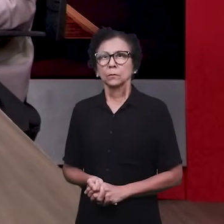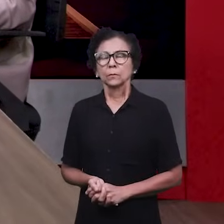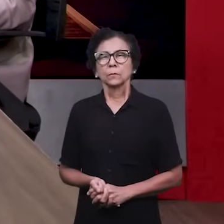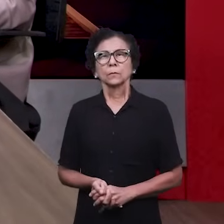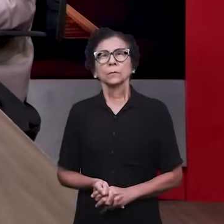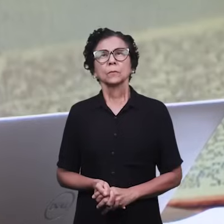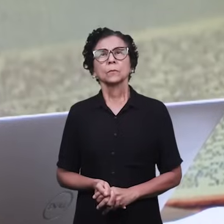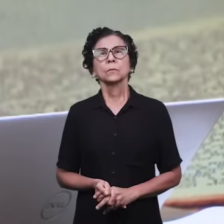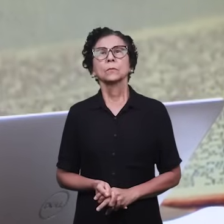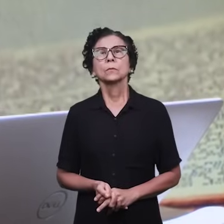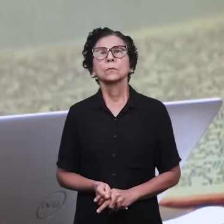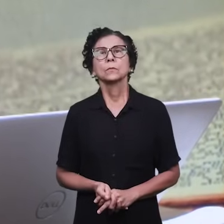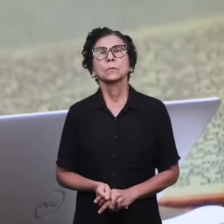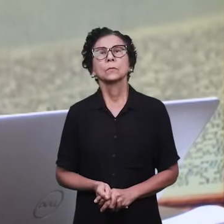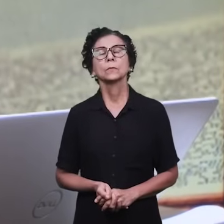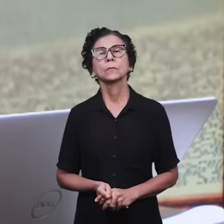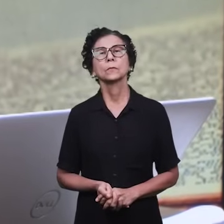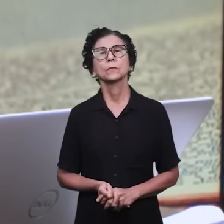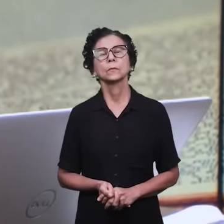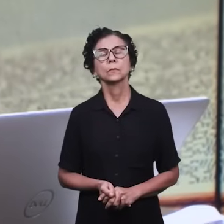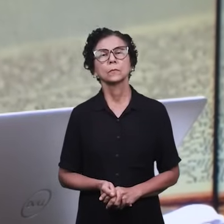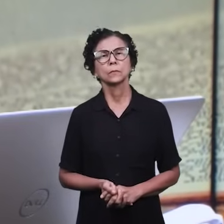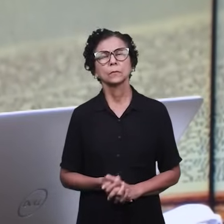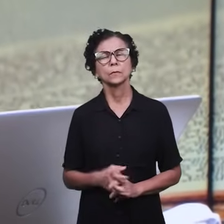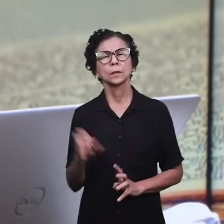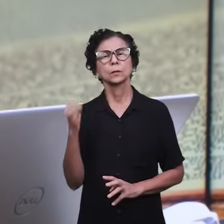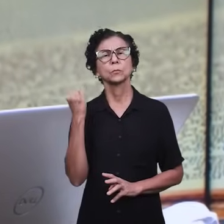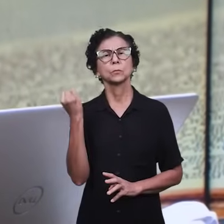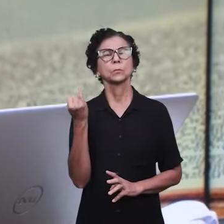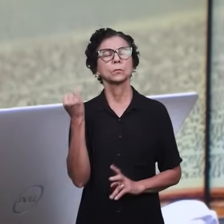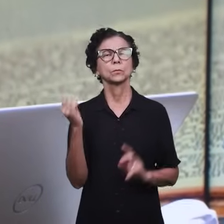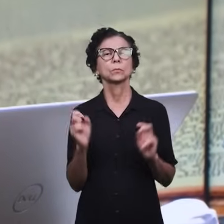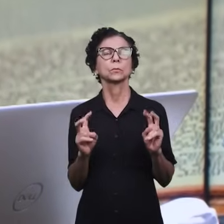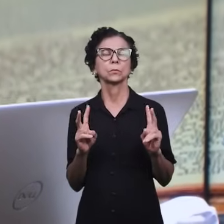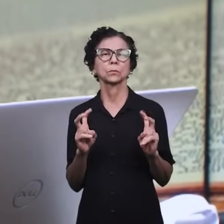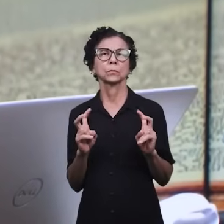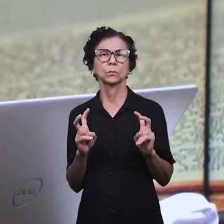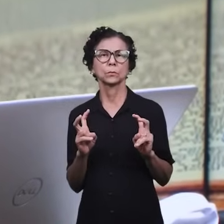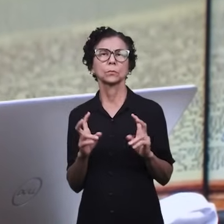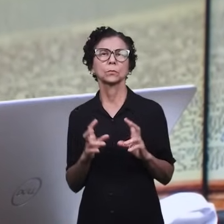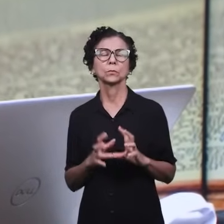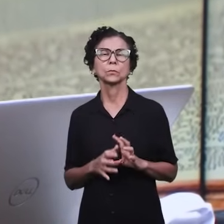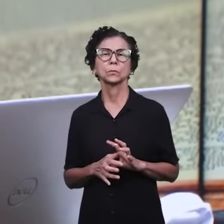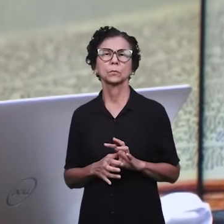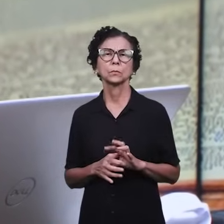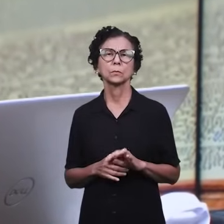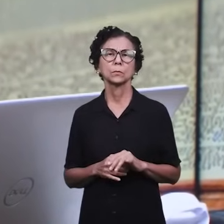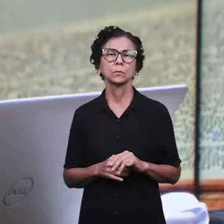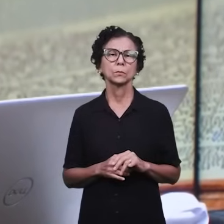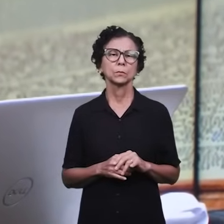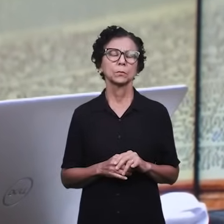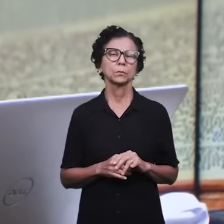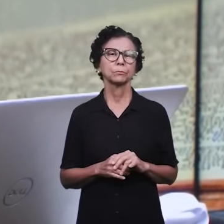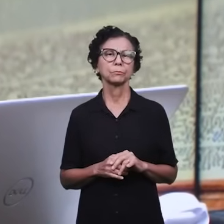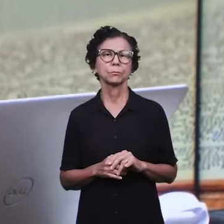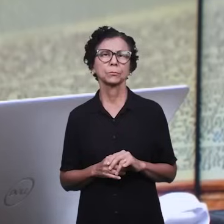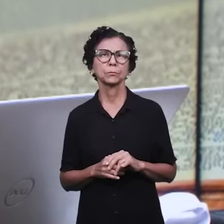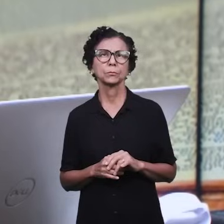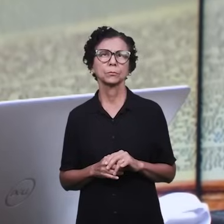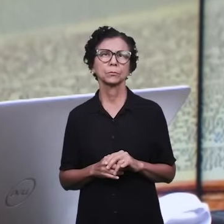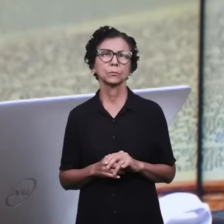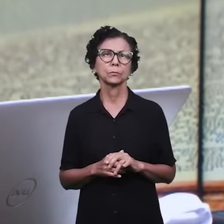irmãos, é um assunto de relevância, porque nós consideramos